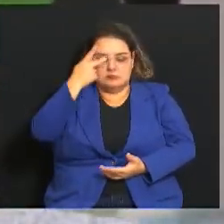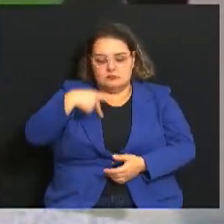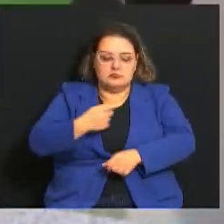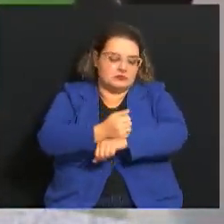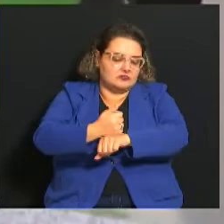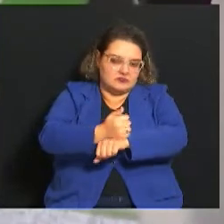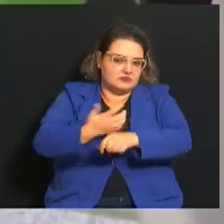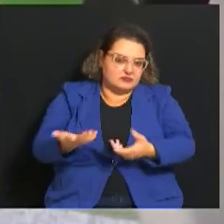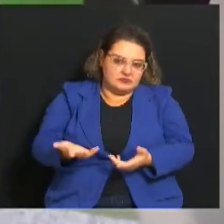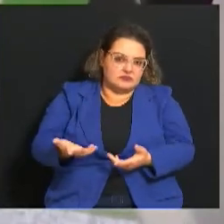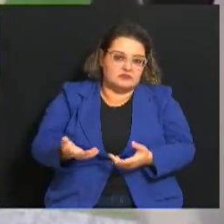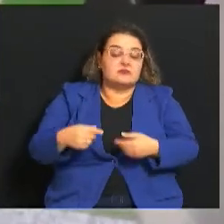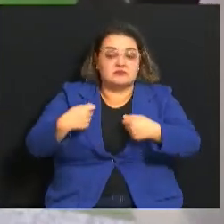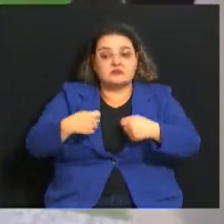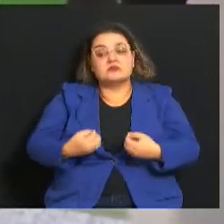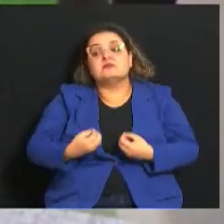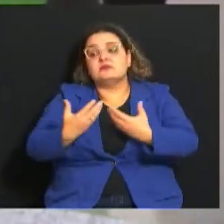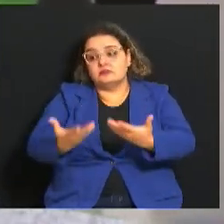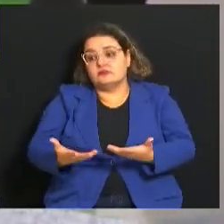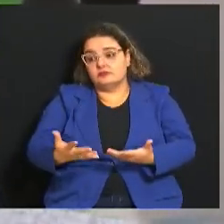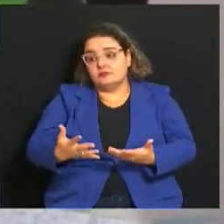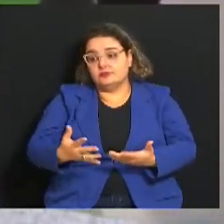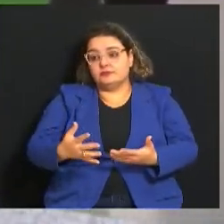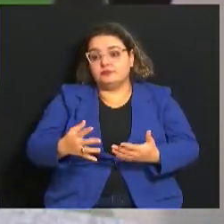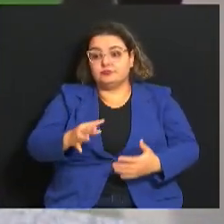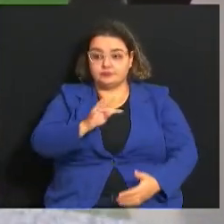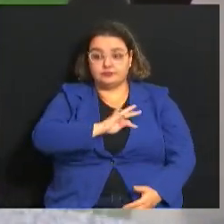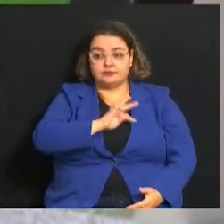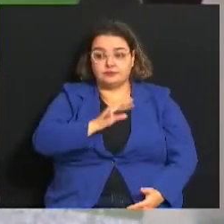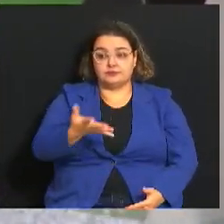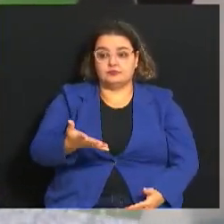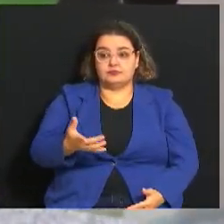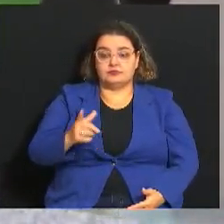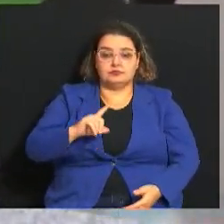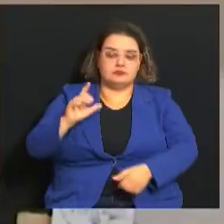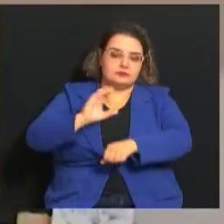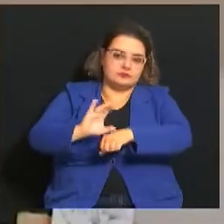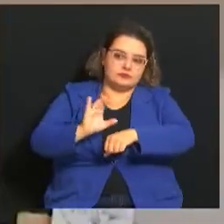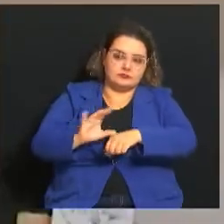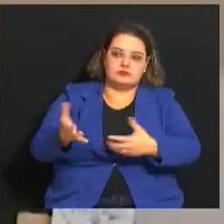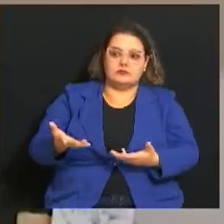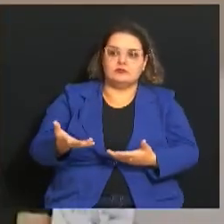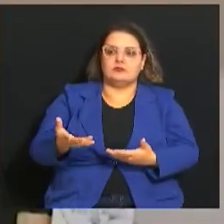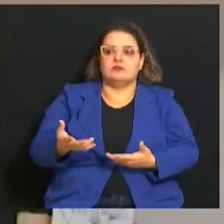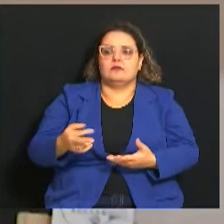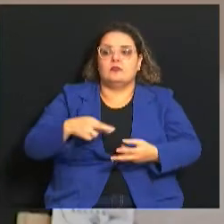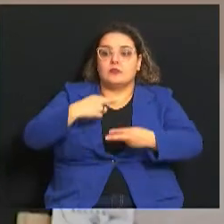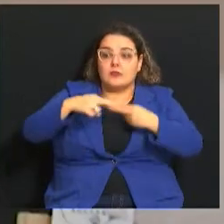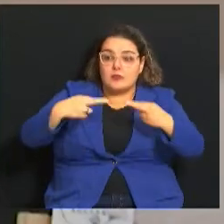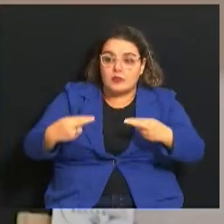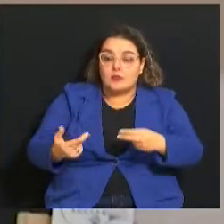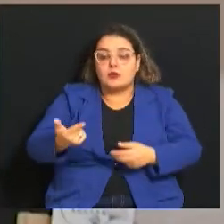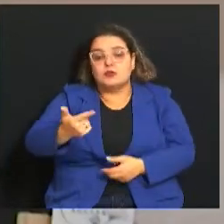no seu trabalho. Evidente. Então tem bastante cursos, né? Nos meus cursos eu abordo muito essa questão do reaproveitamento dos